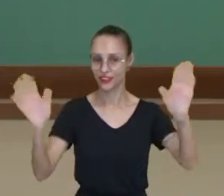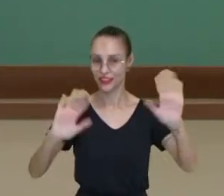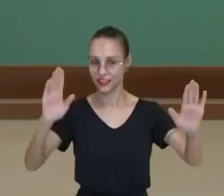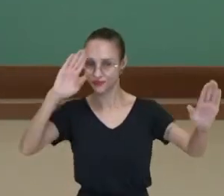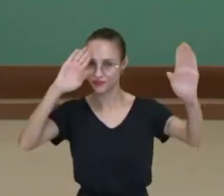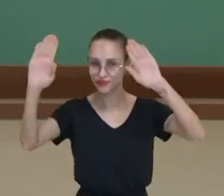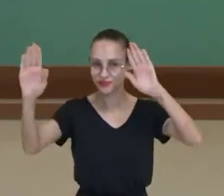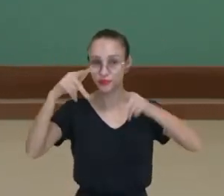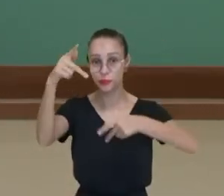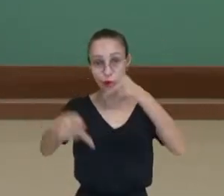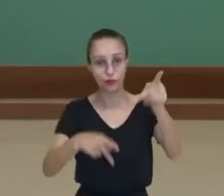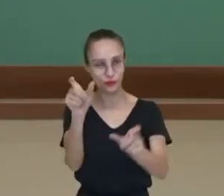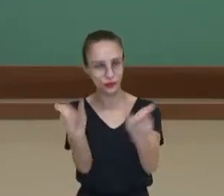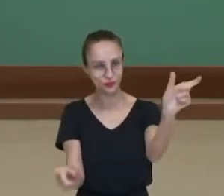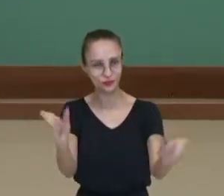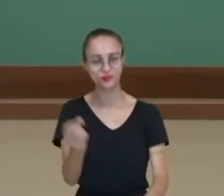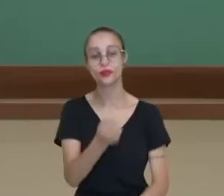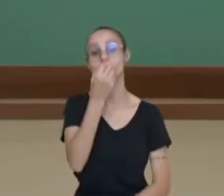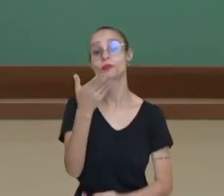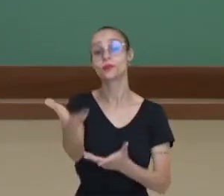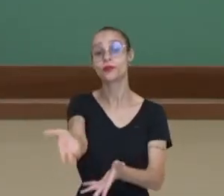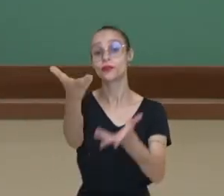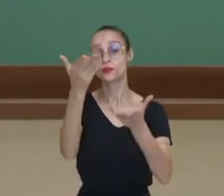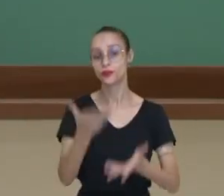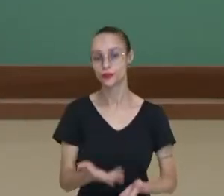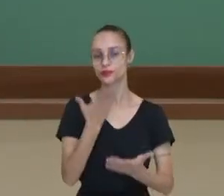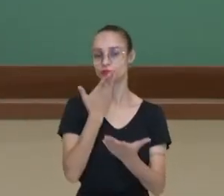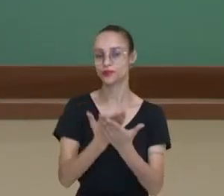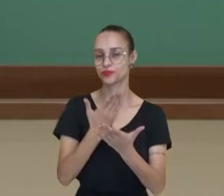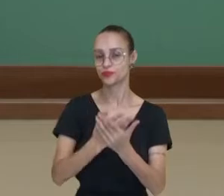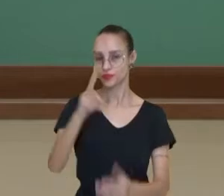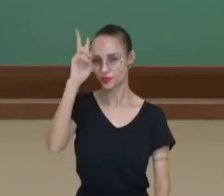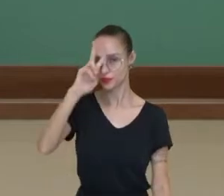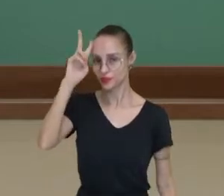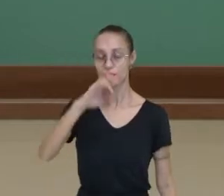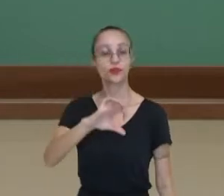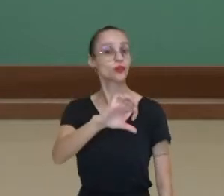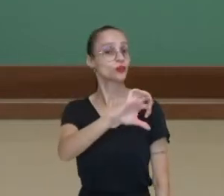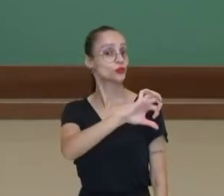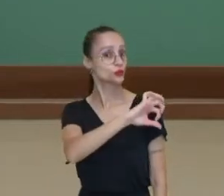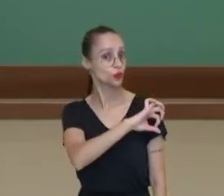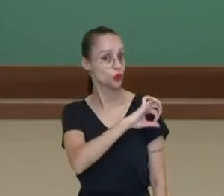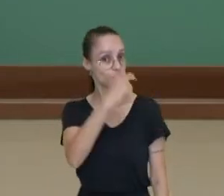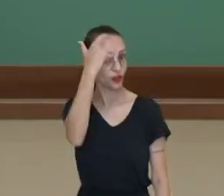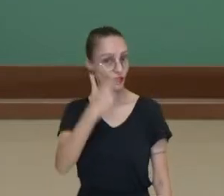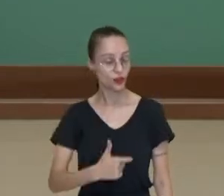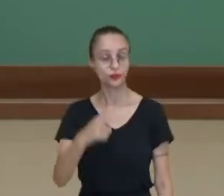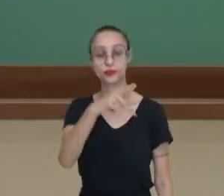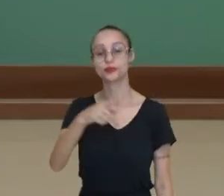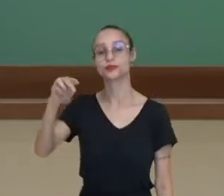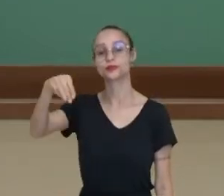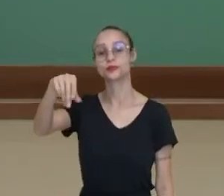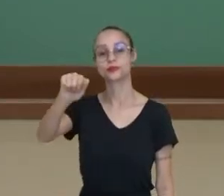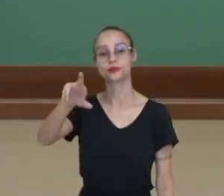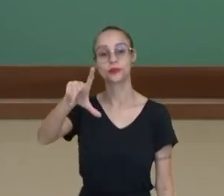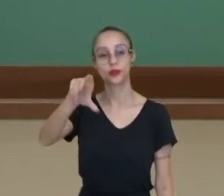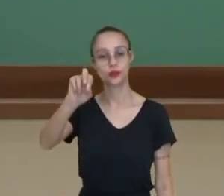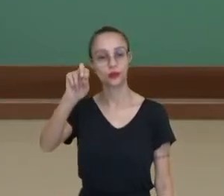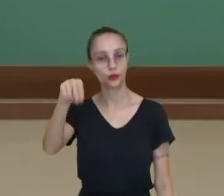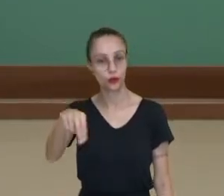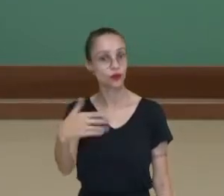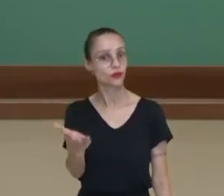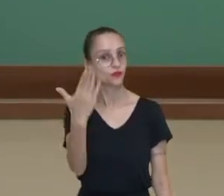Olá, povo! Bem-vindos à nossa aula de História do nono ano. Eu sou o professor Marlon.